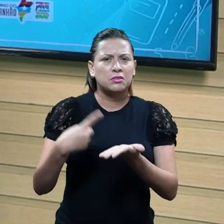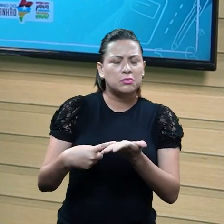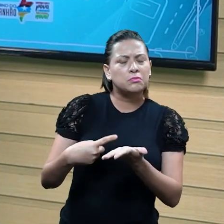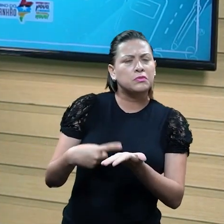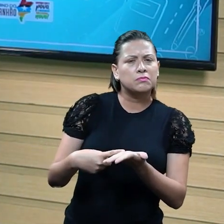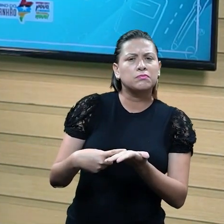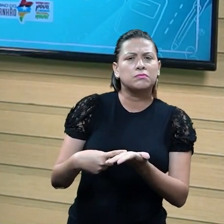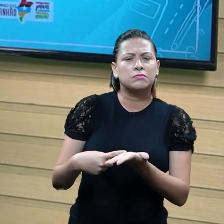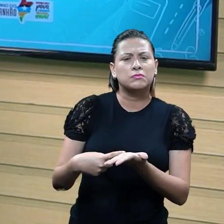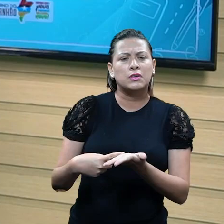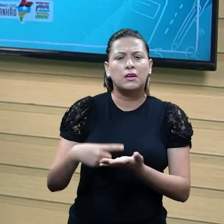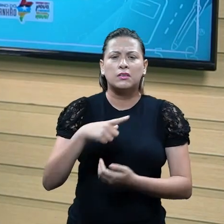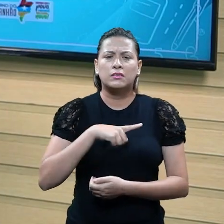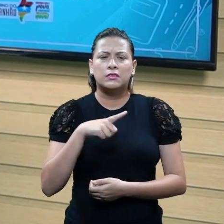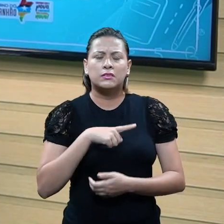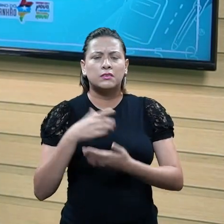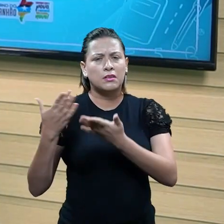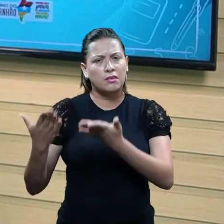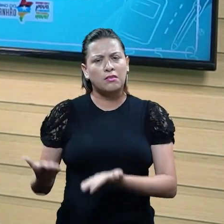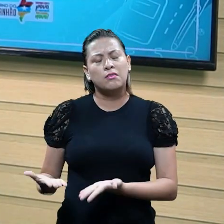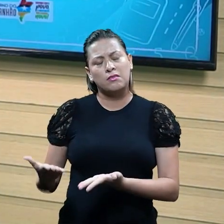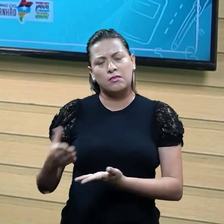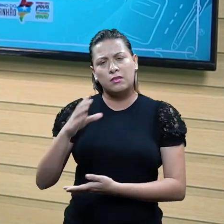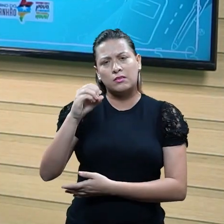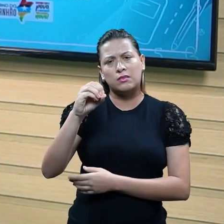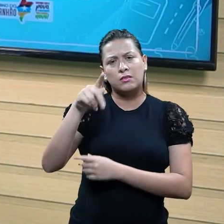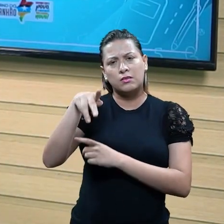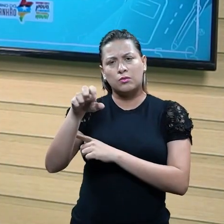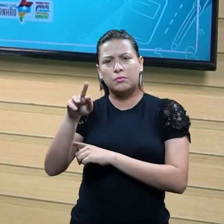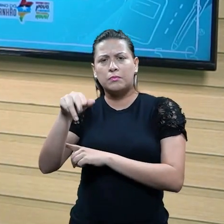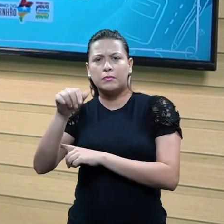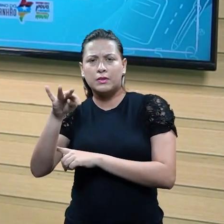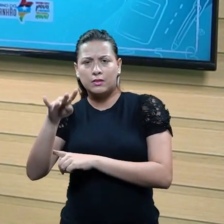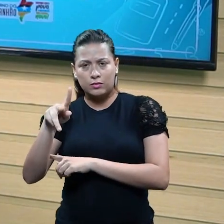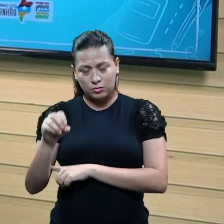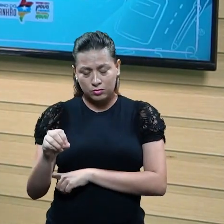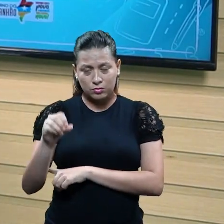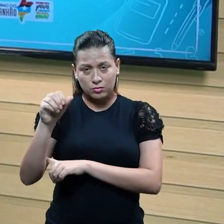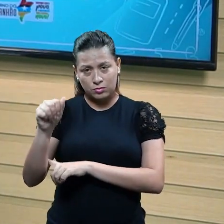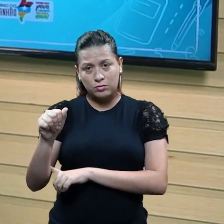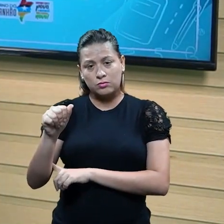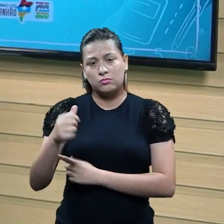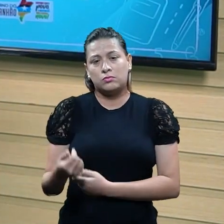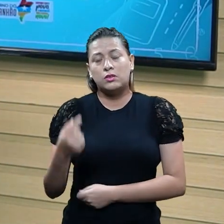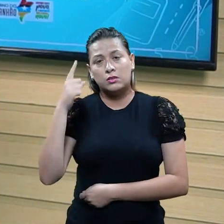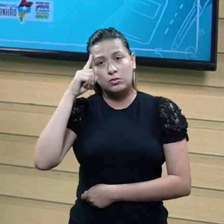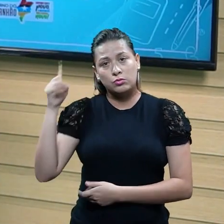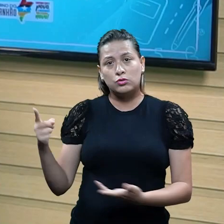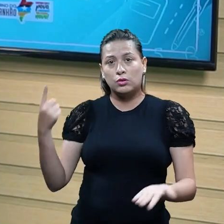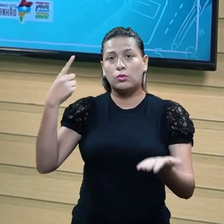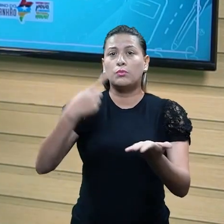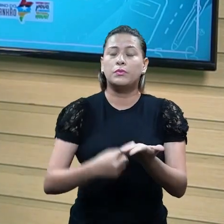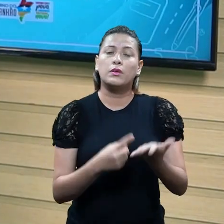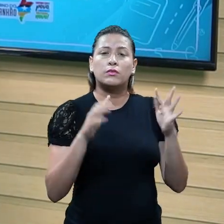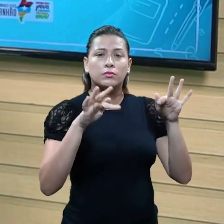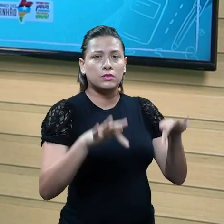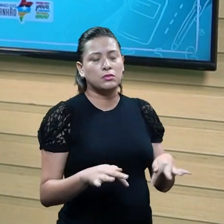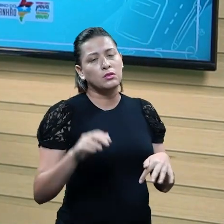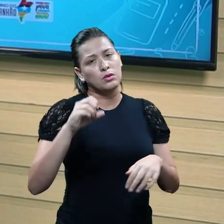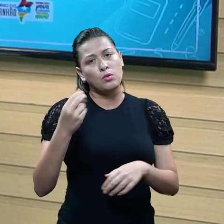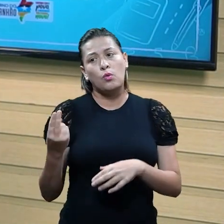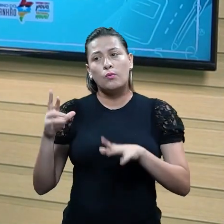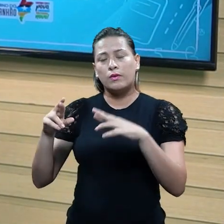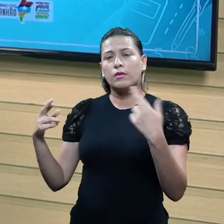nas tratativas da cooperativa, de quando vai ser o prazo de encerramento do exercício, então na Assembleia Geral lá Constituinte eles vão